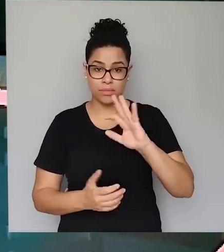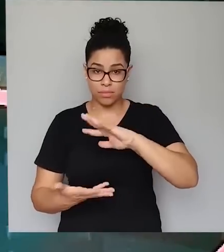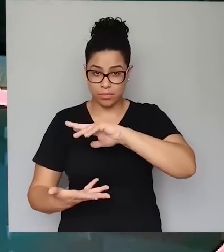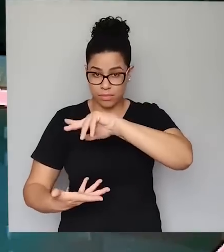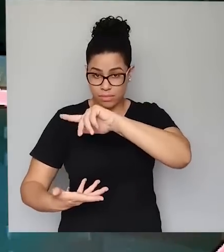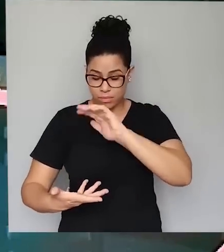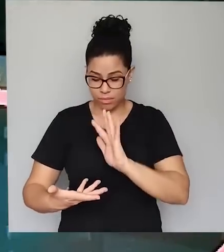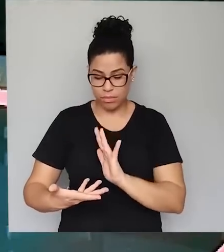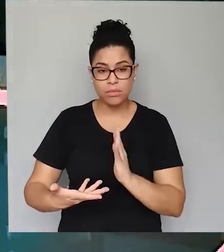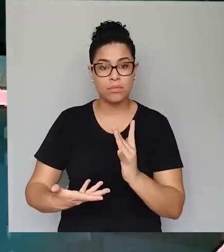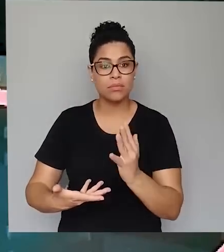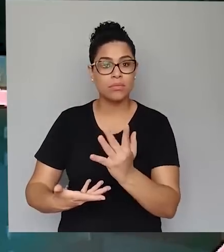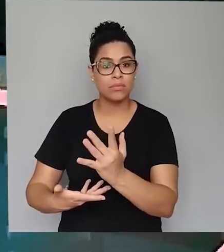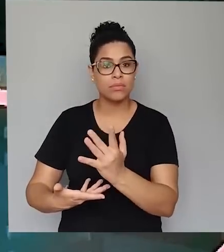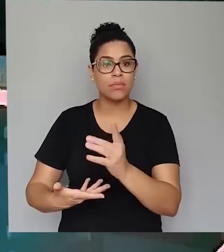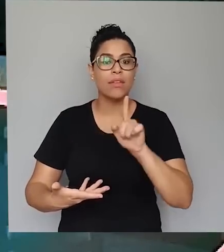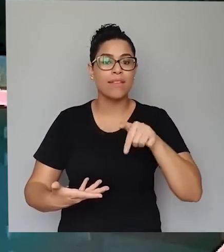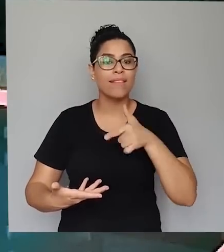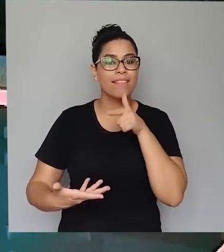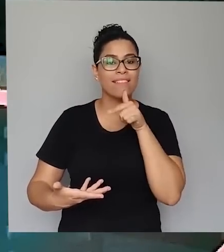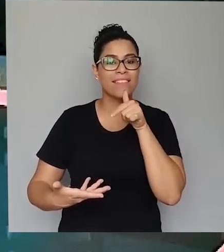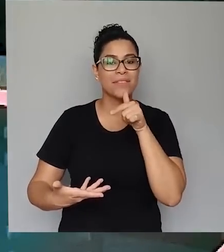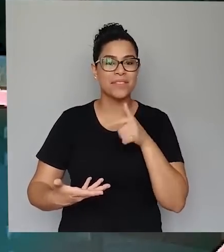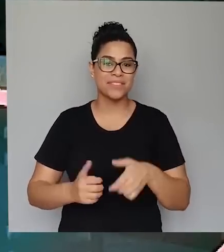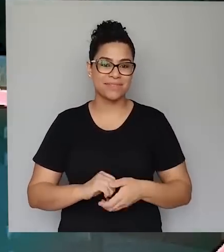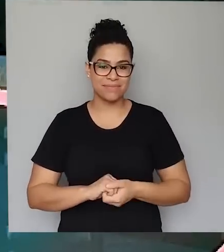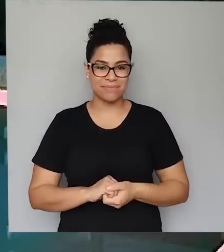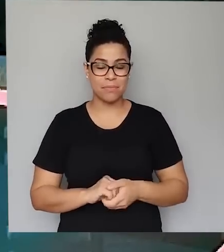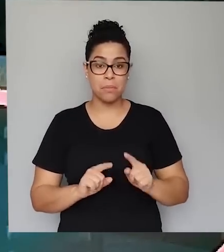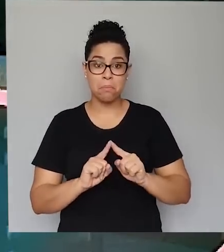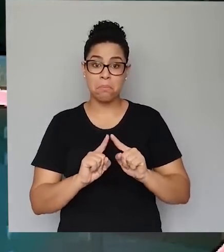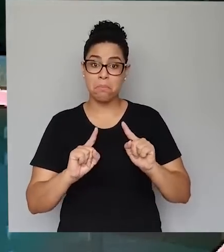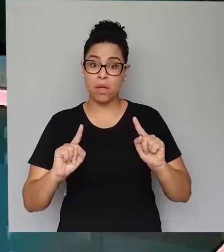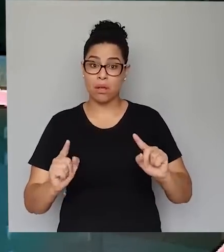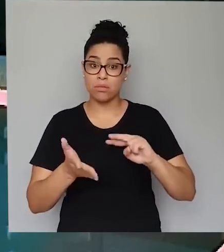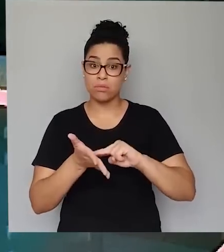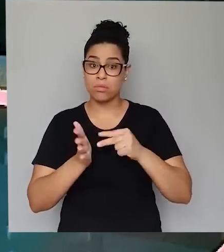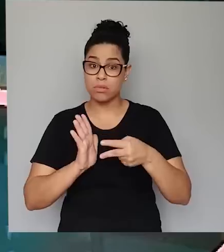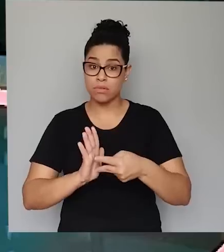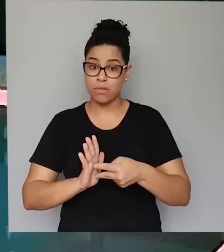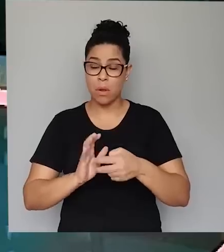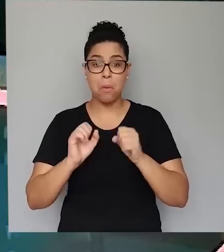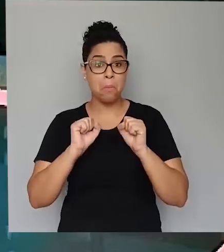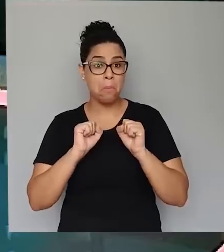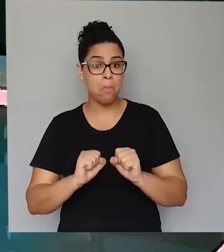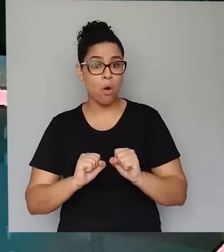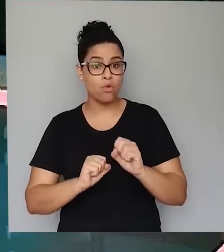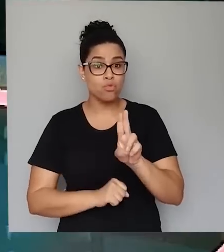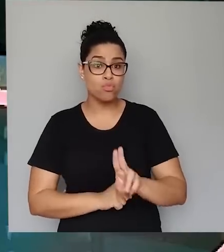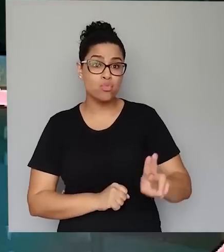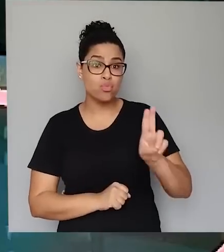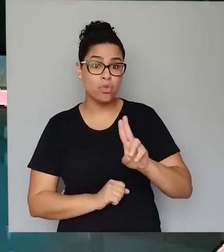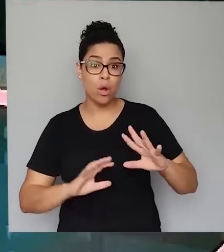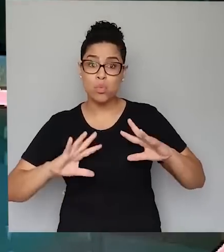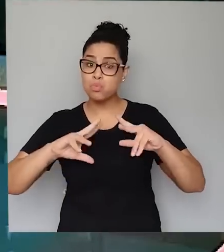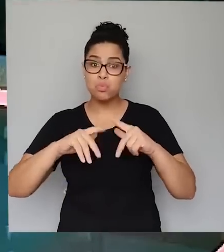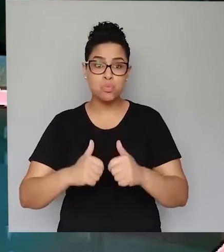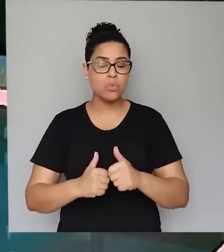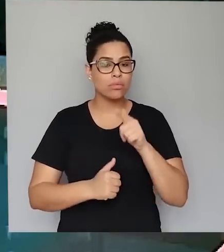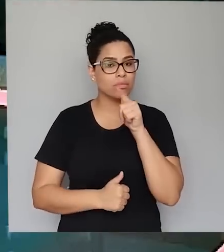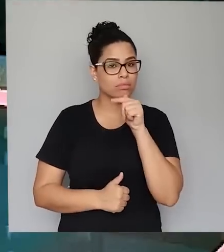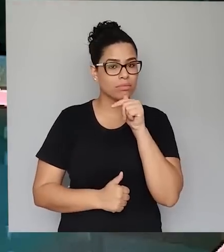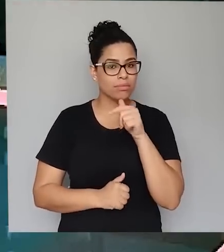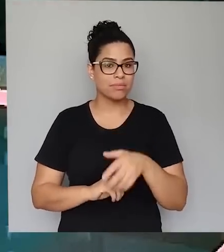superfície do planeta é coberta de água. Mas isso não significa que nós podemos consumir toda